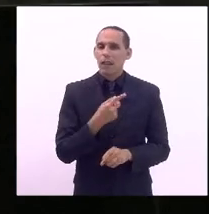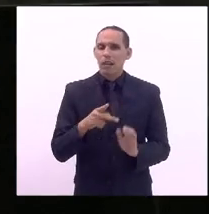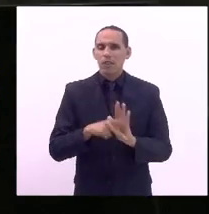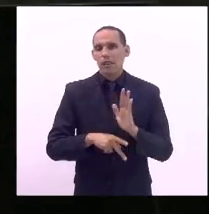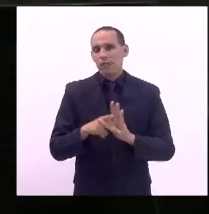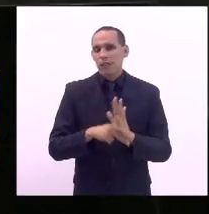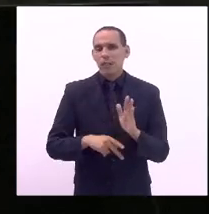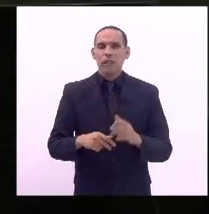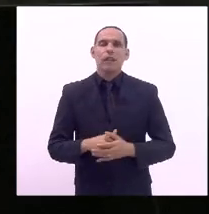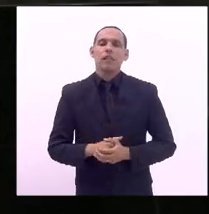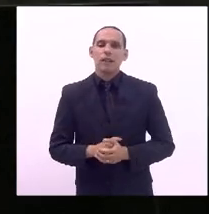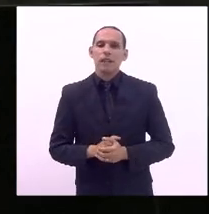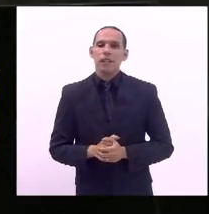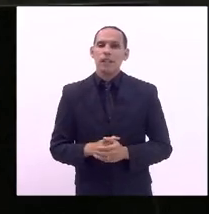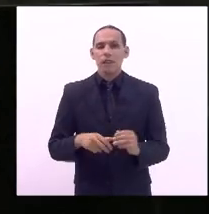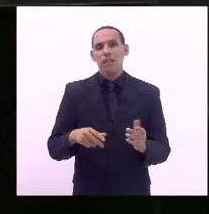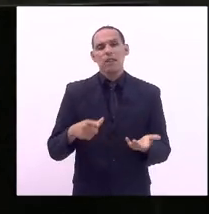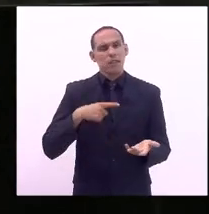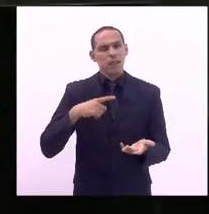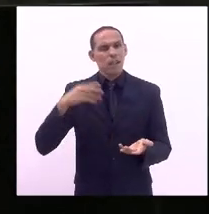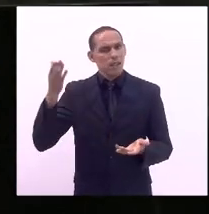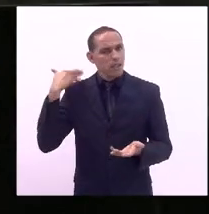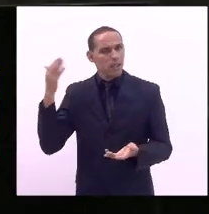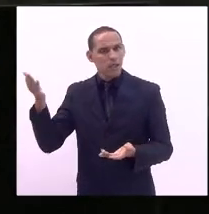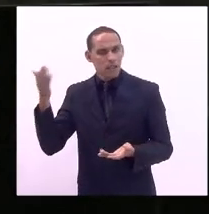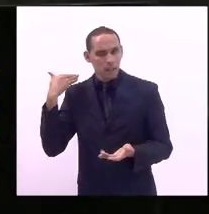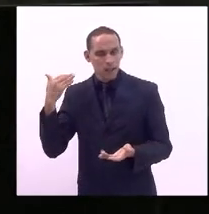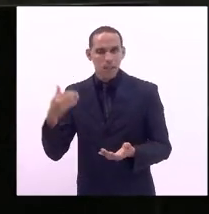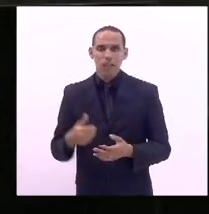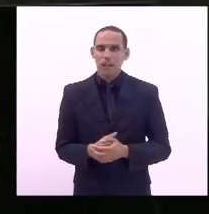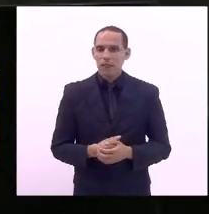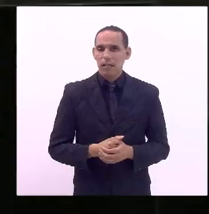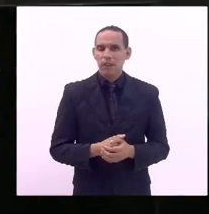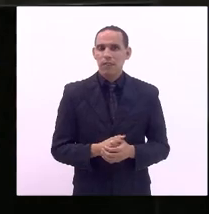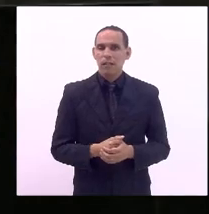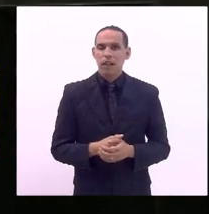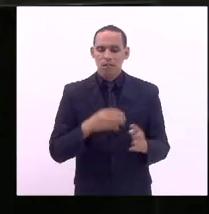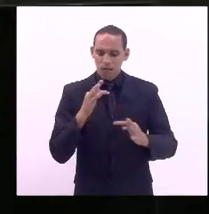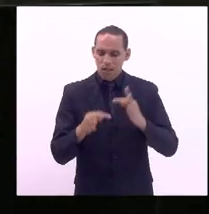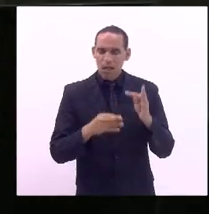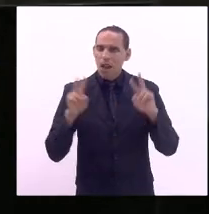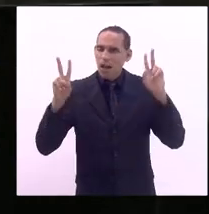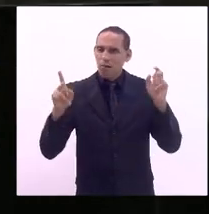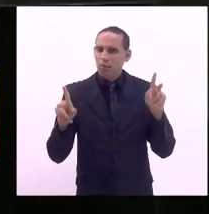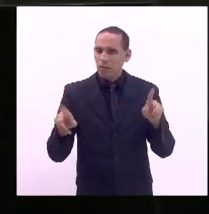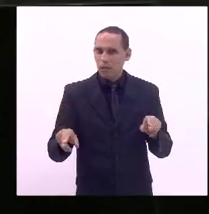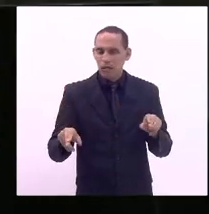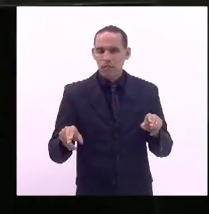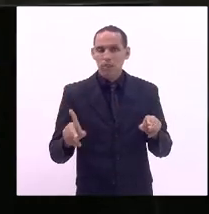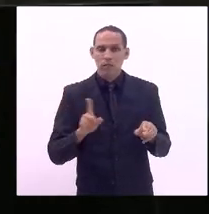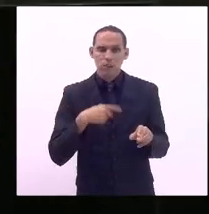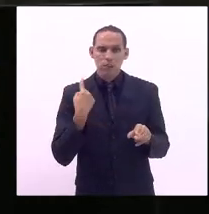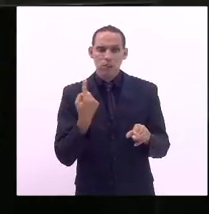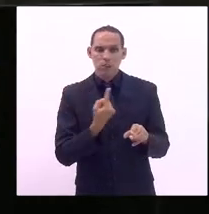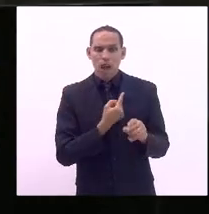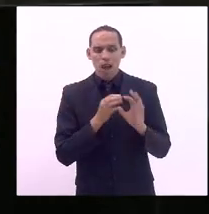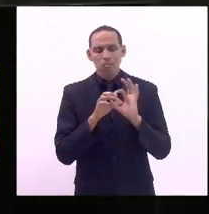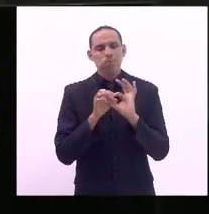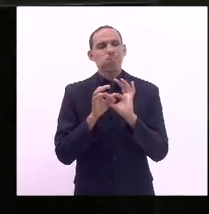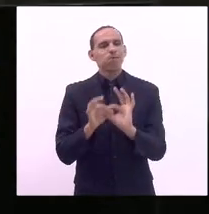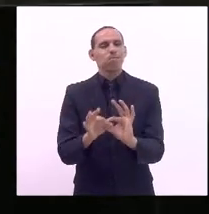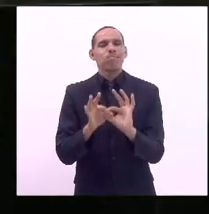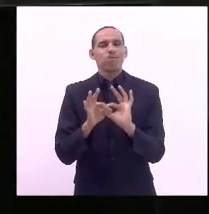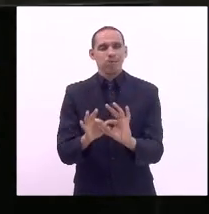já protocolados anteriormente tratando do mesmo assunto, mas nós somos tão unidos